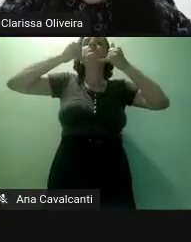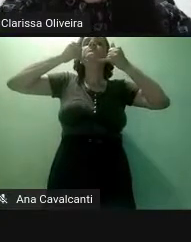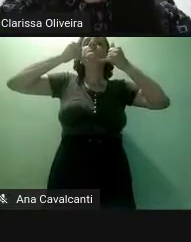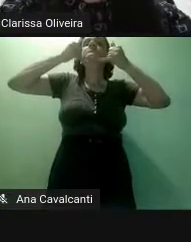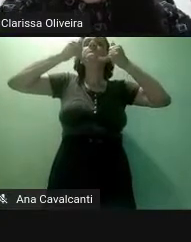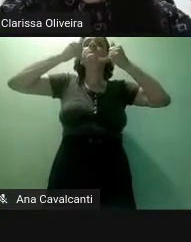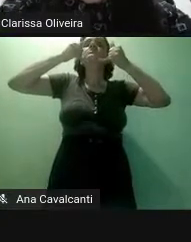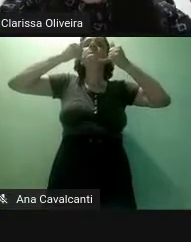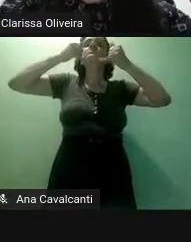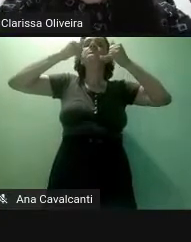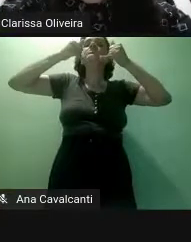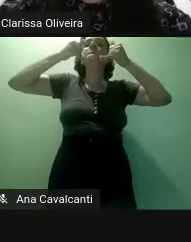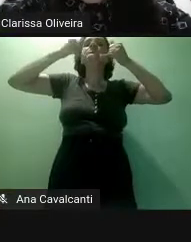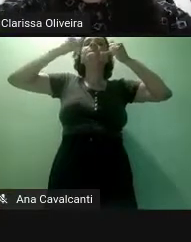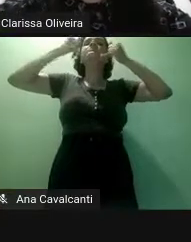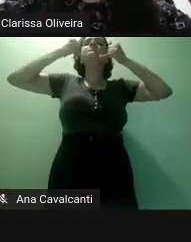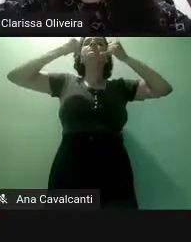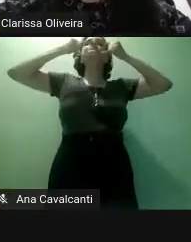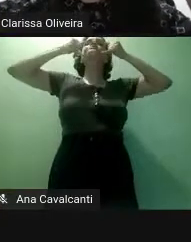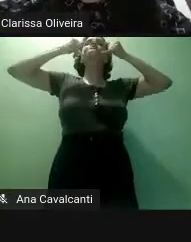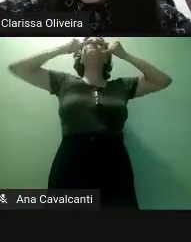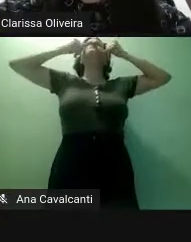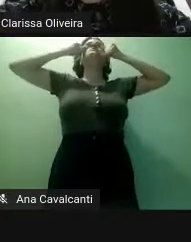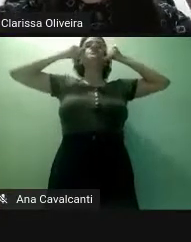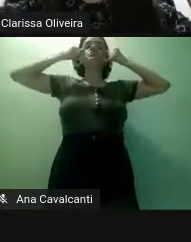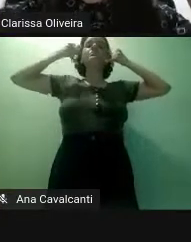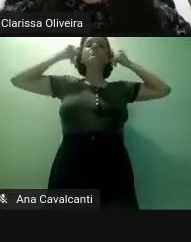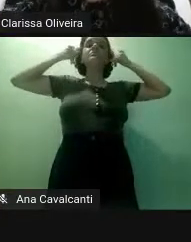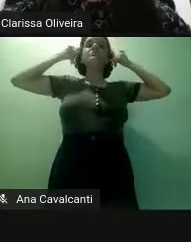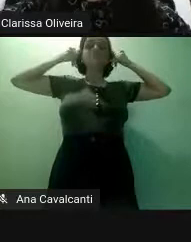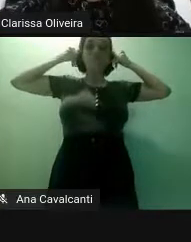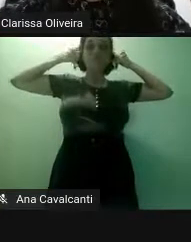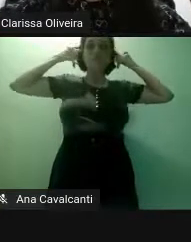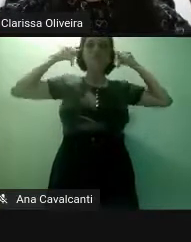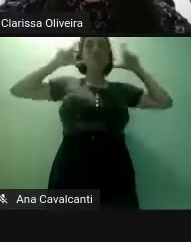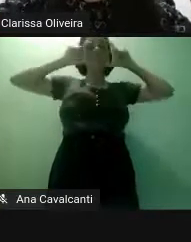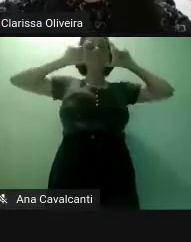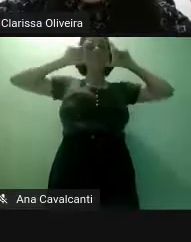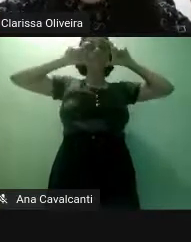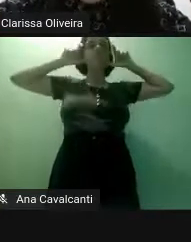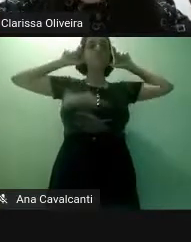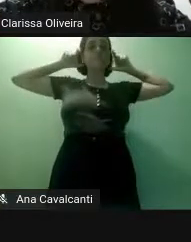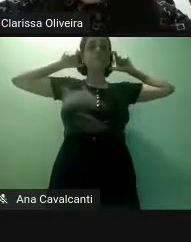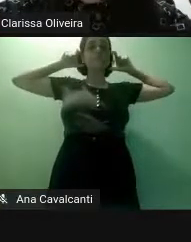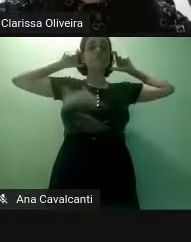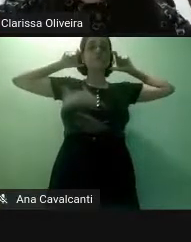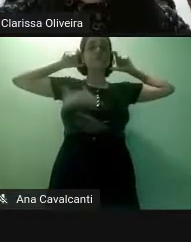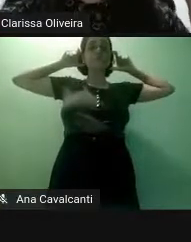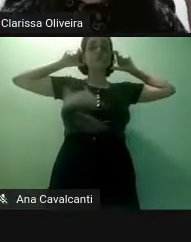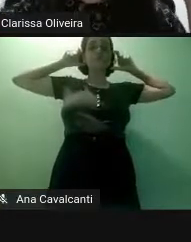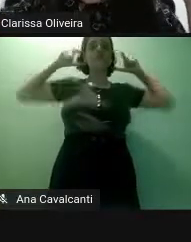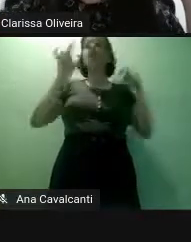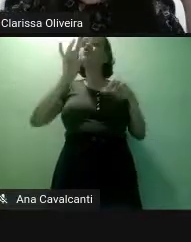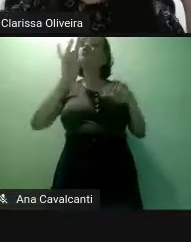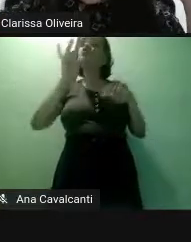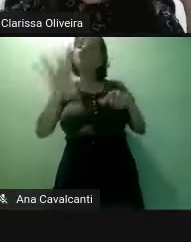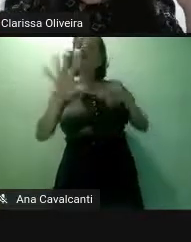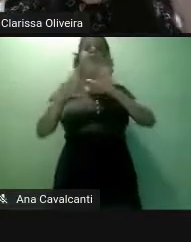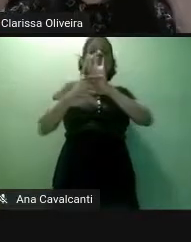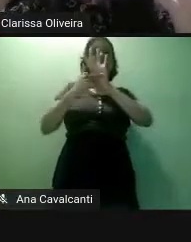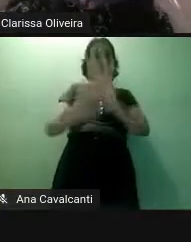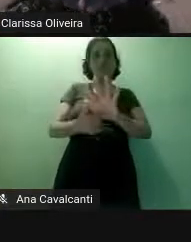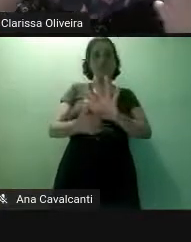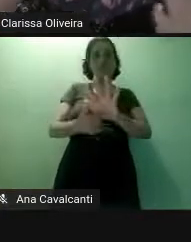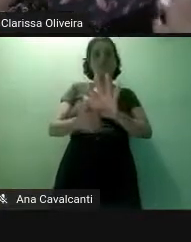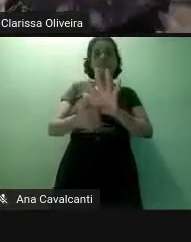encaixando ela no seu rosto e posicionando aqui nas suas orelhas. Eu não vou encaixar ela nas minhas orelhas, porque eu estou de fone de ouvido e aí eu